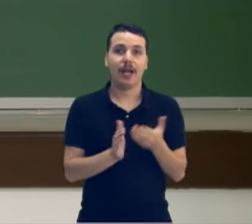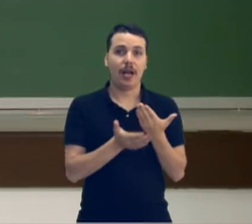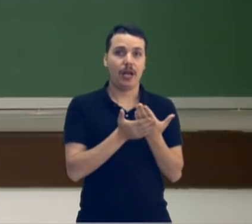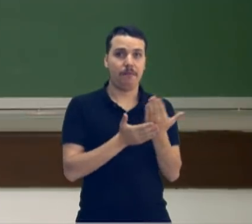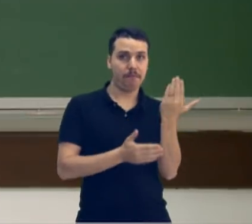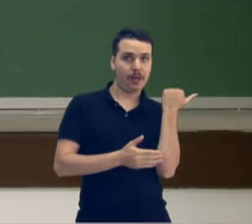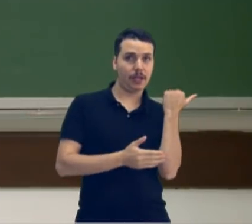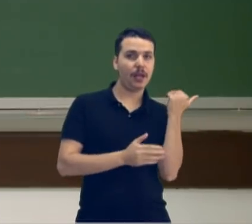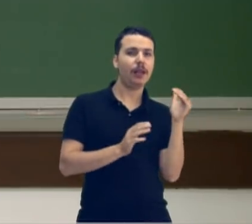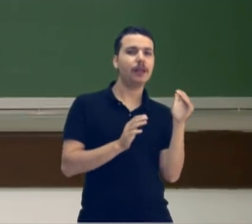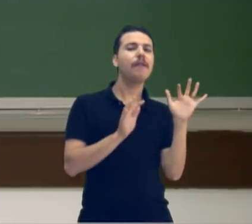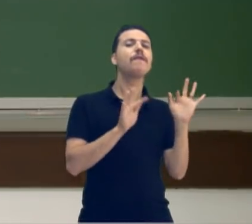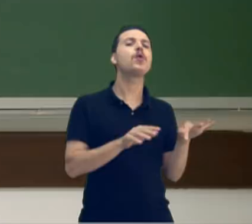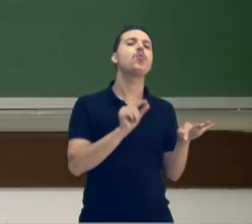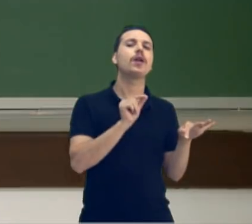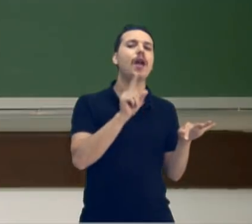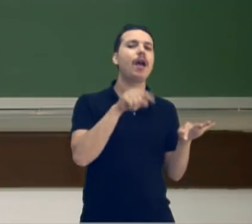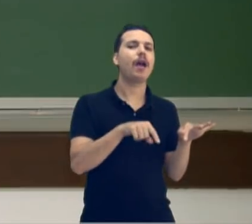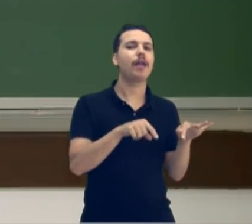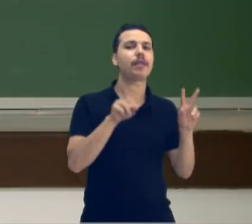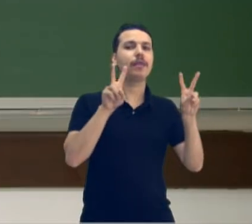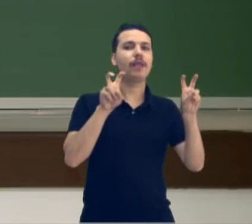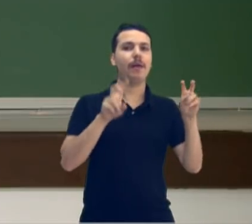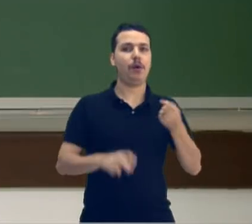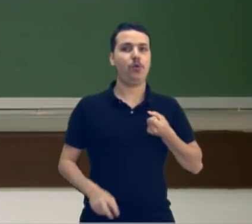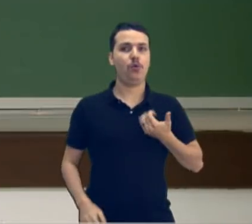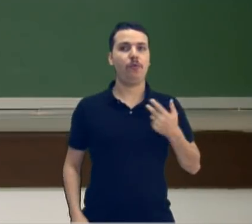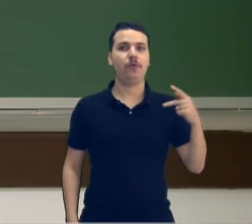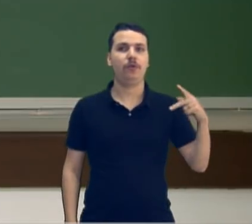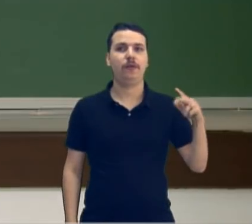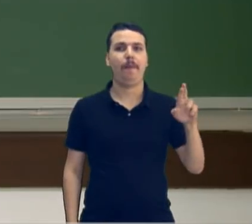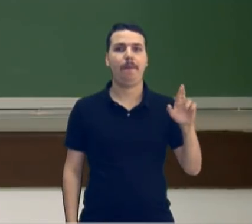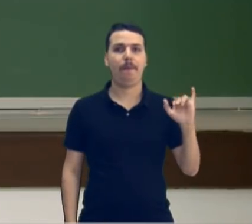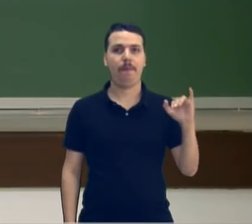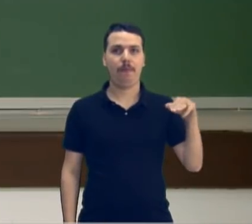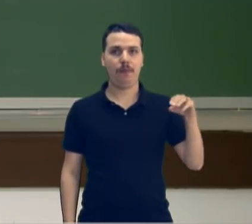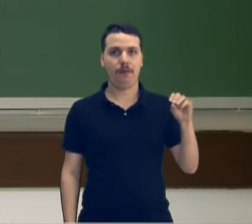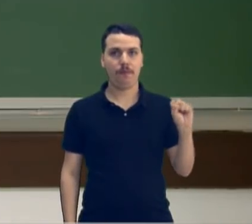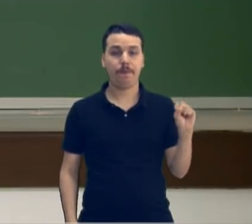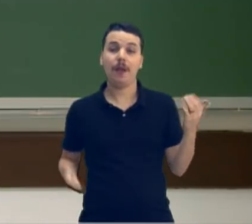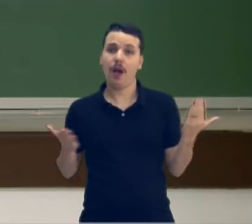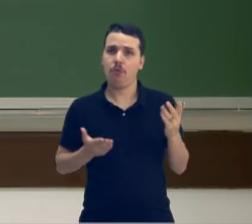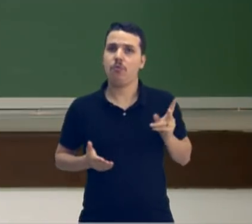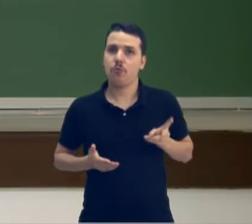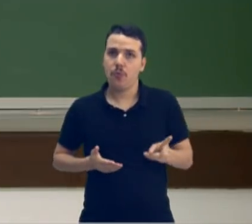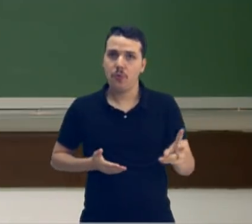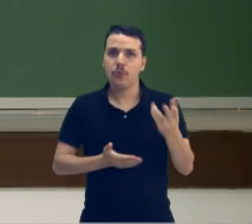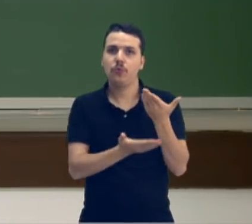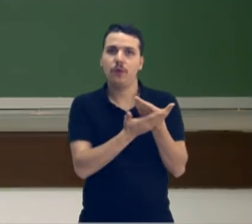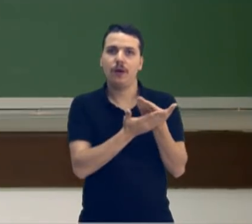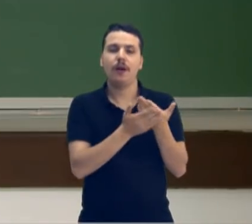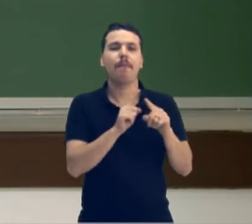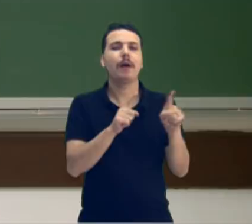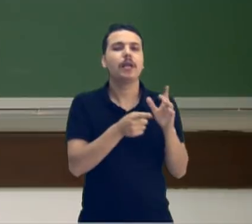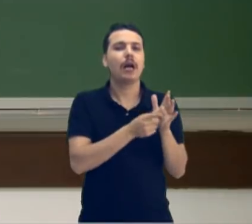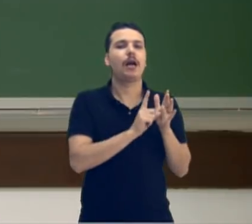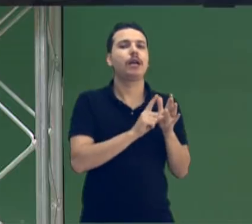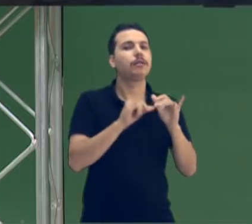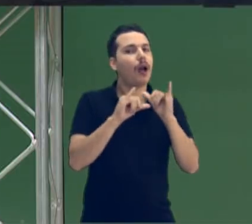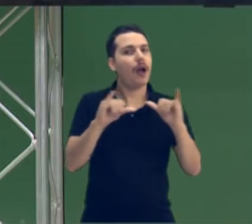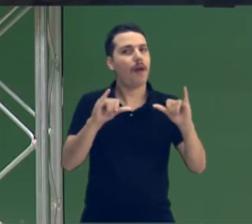números primos, lembram? Então tá, agora a gente vai continuar essa aula, mas antes vamos aos